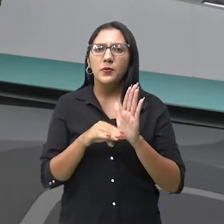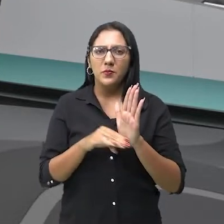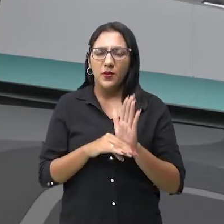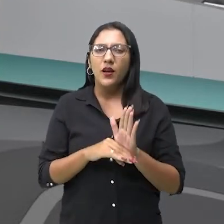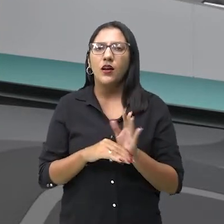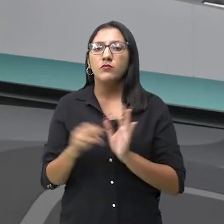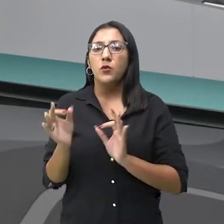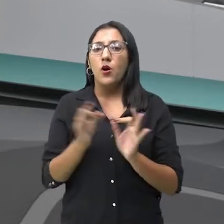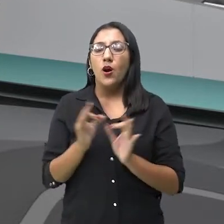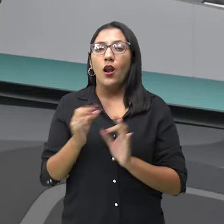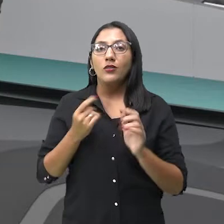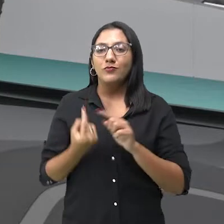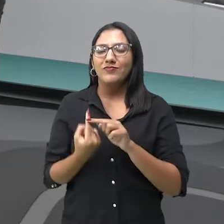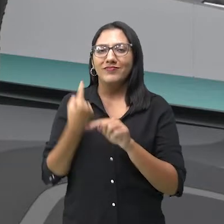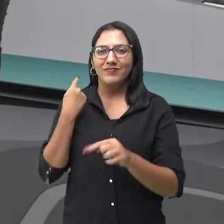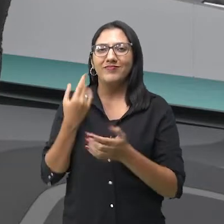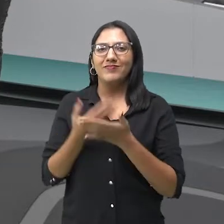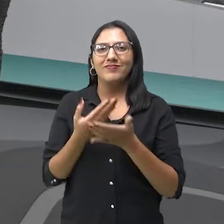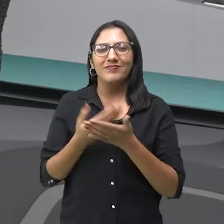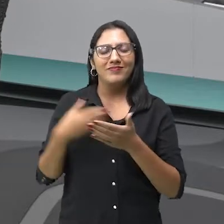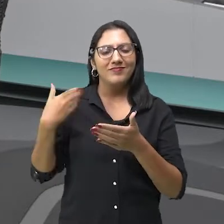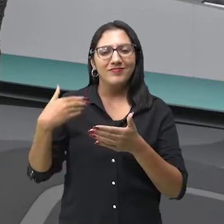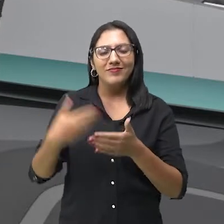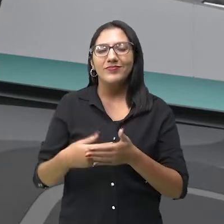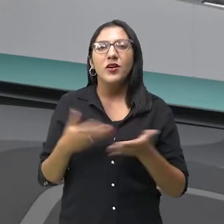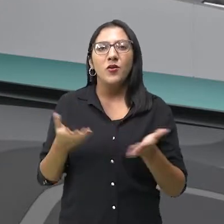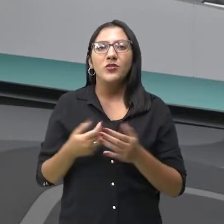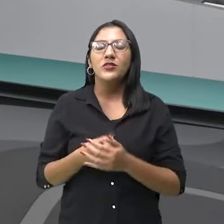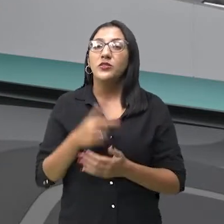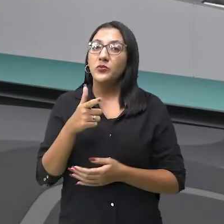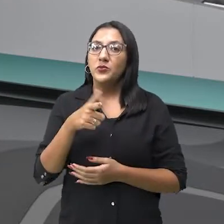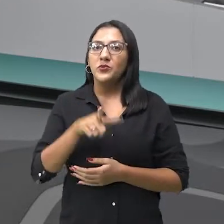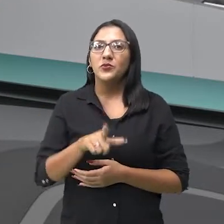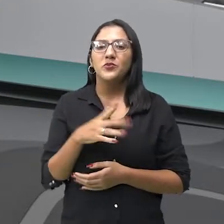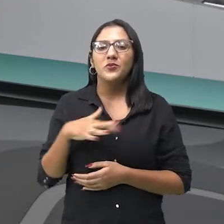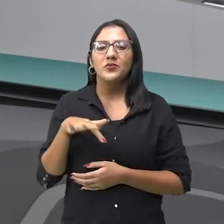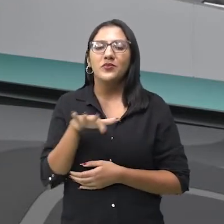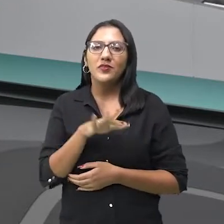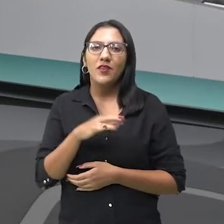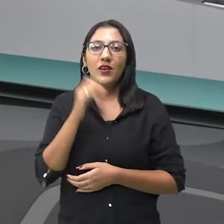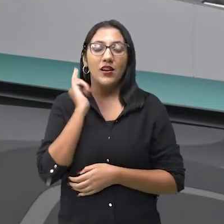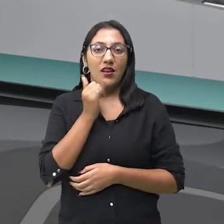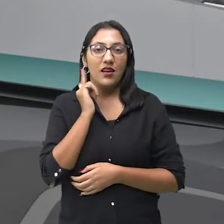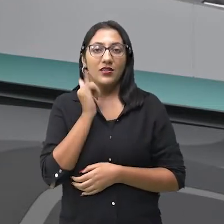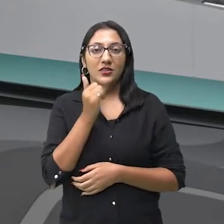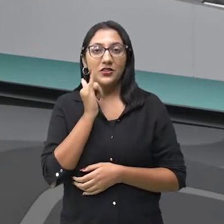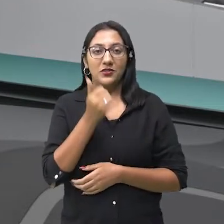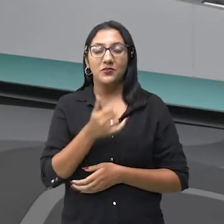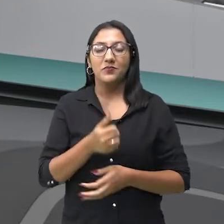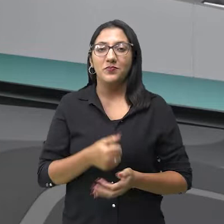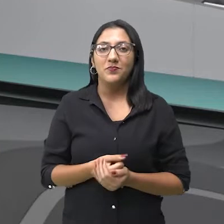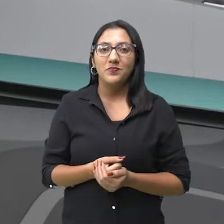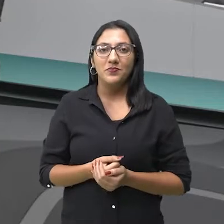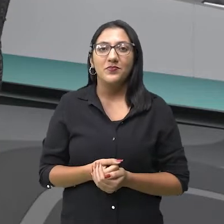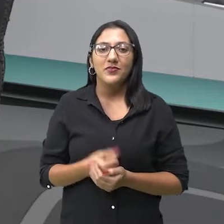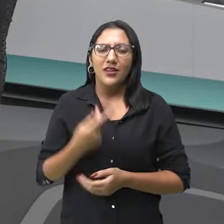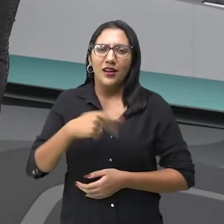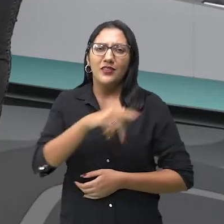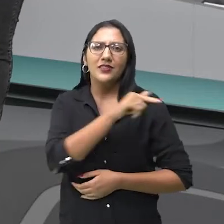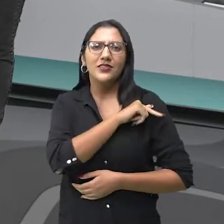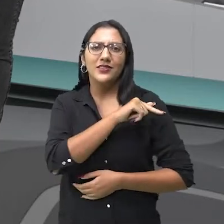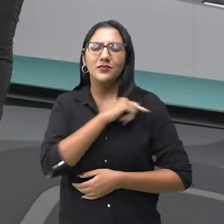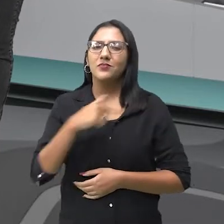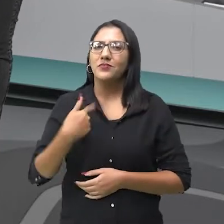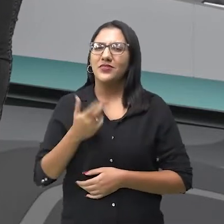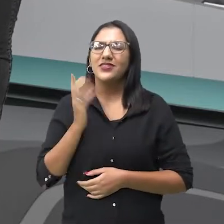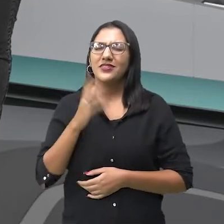uma sequência das últimas aulas, nós vamos continuar então dentro do ambiente da narrativa, tá bom? Porque aqui no 7º ano